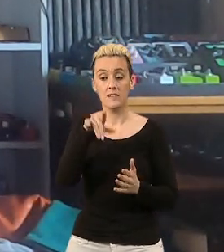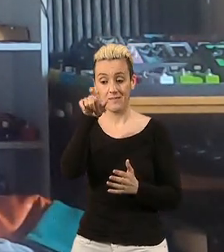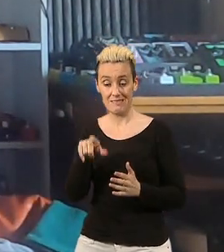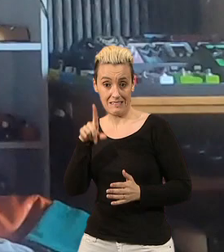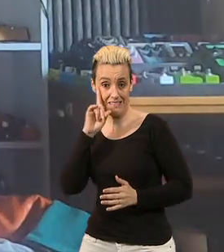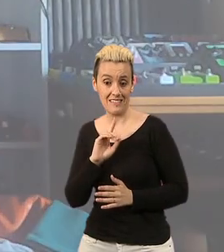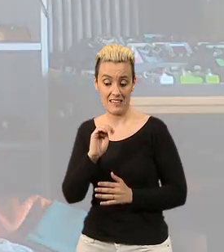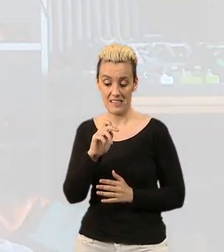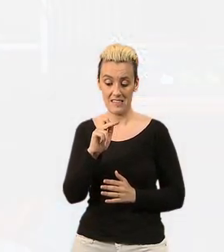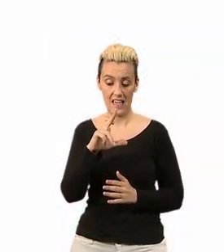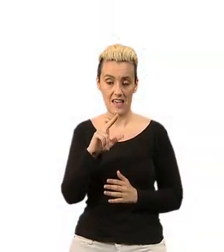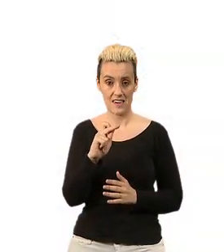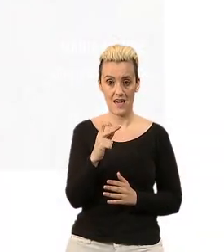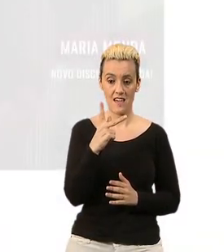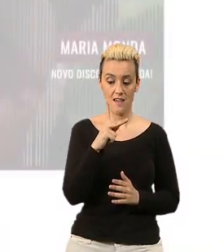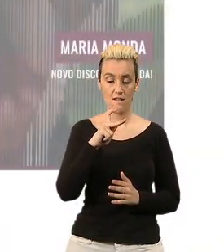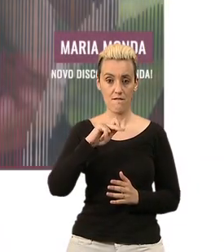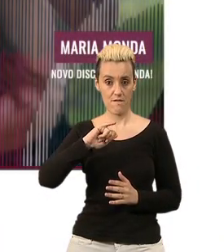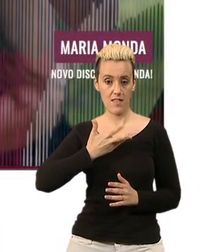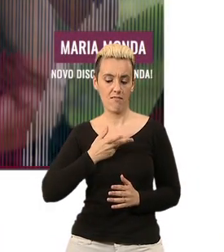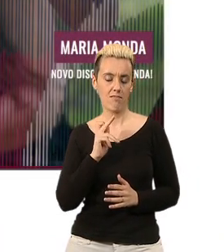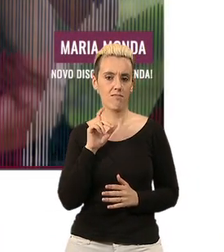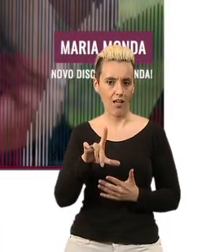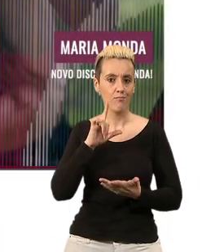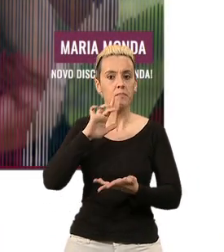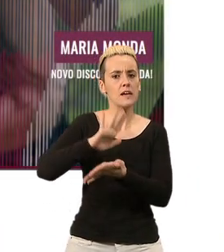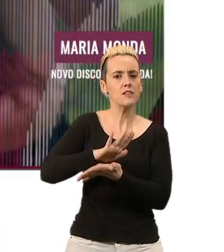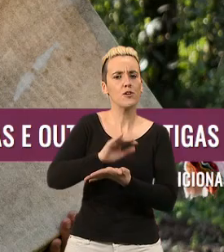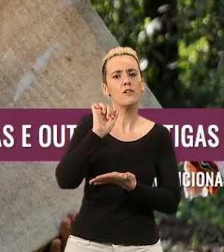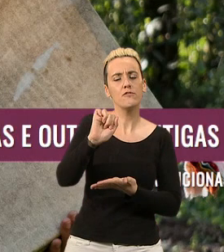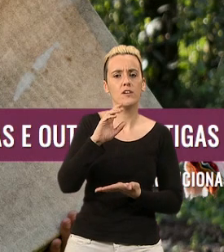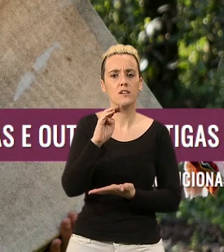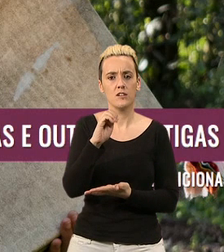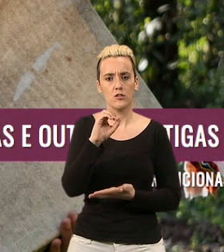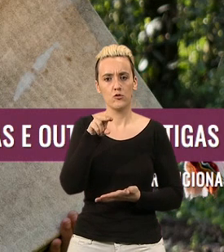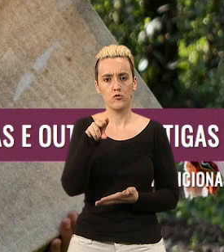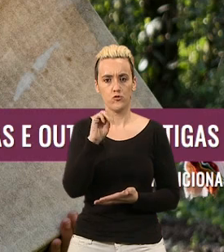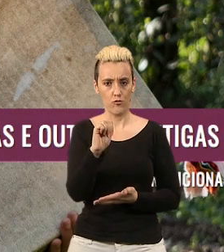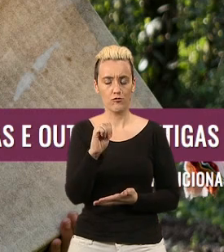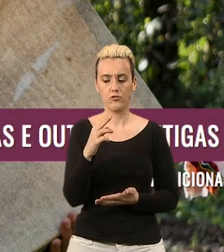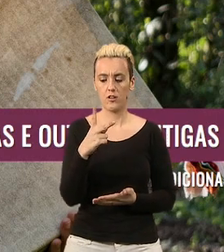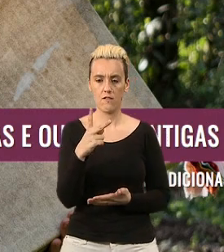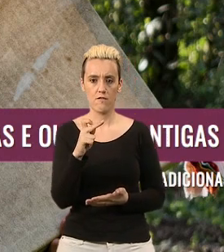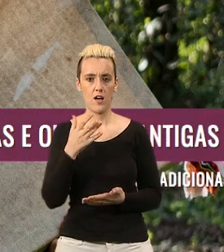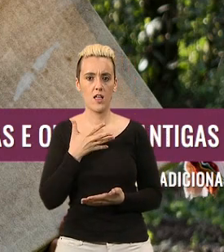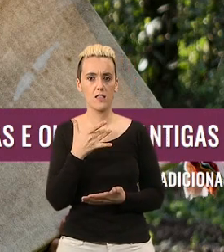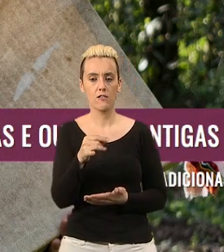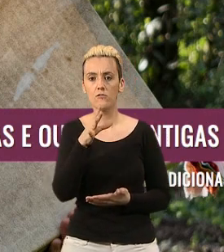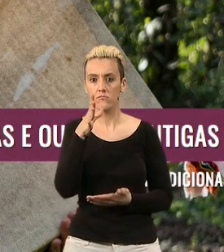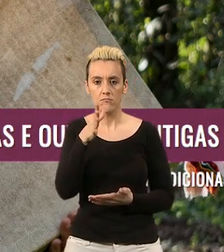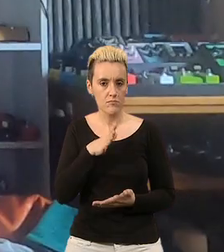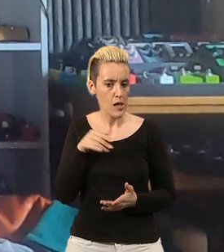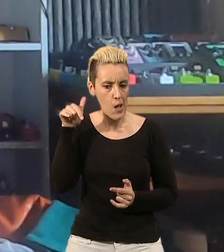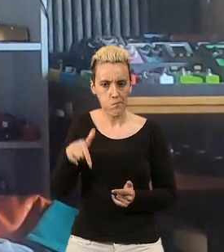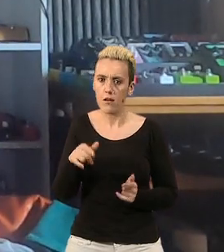Sara Vidal, à Sons Vadios, que imediatamente disse que Sons Vadios gostaria de editar. No